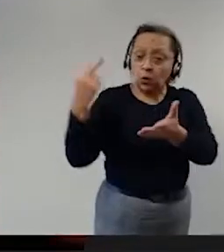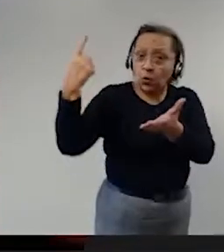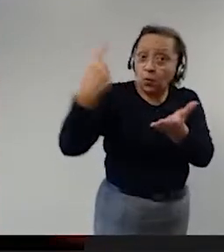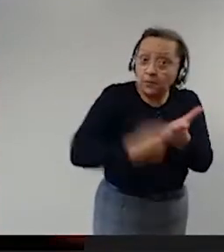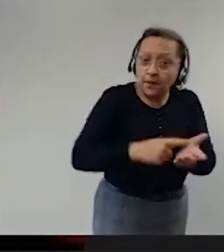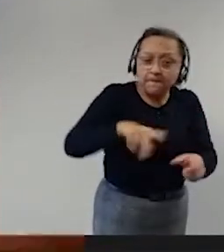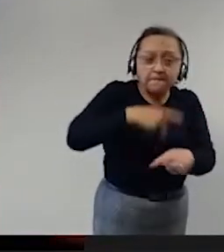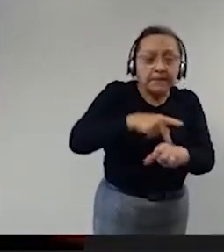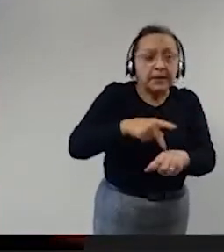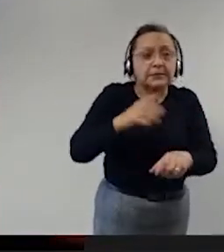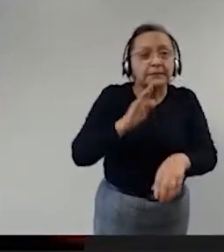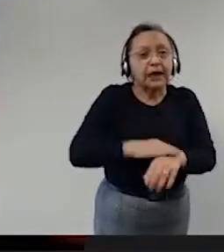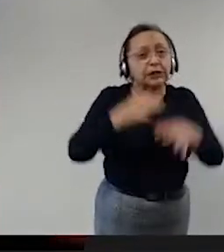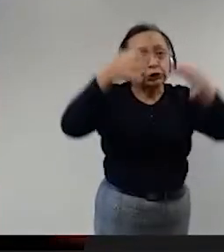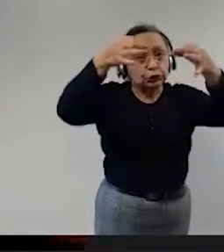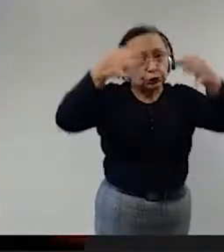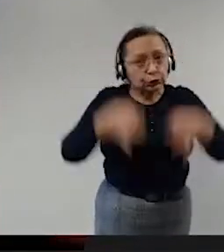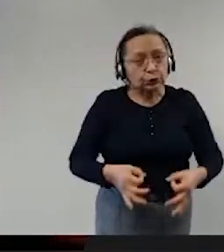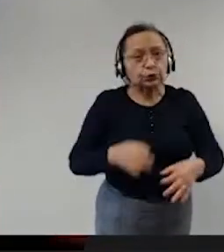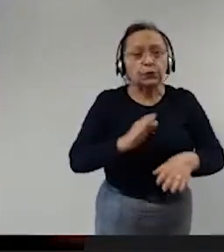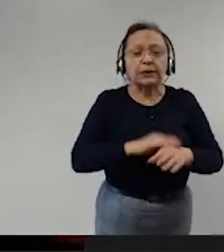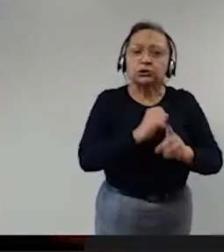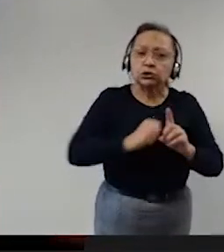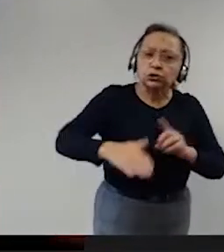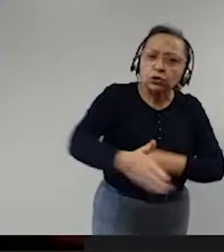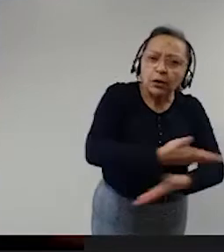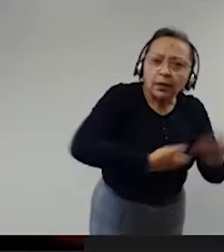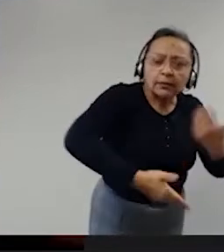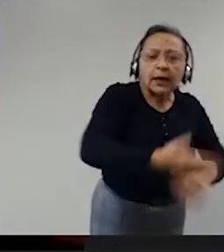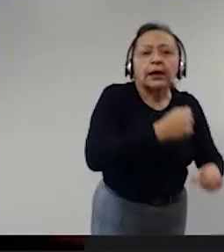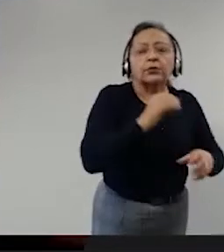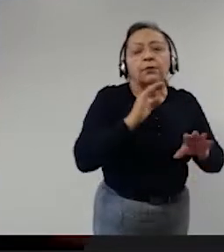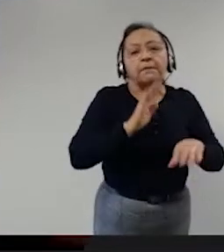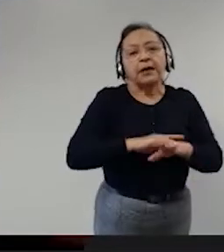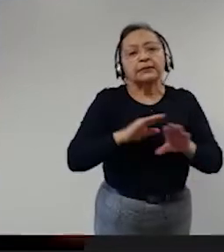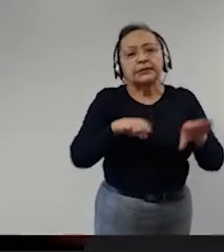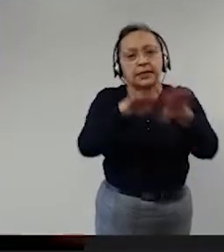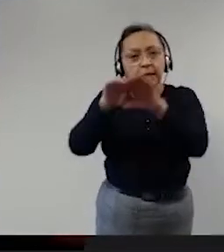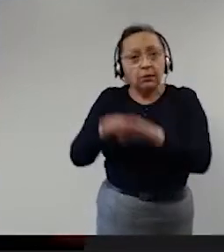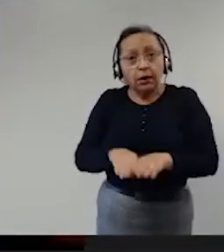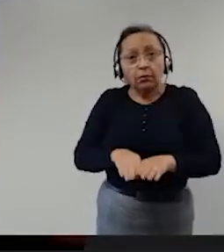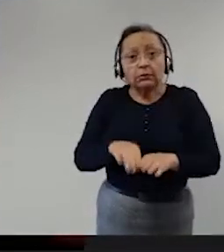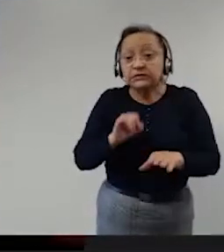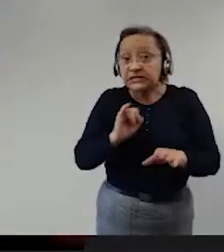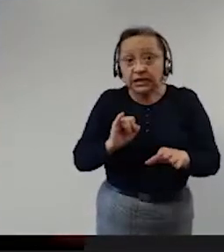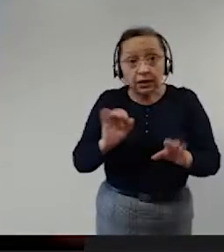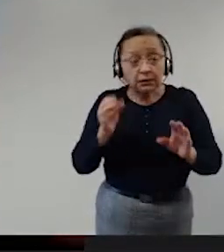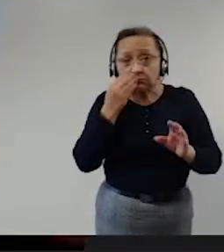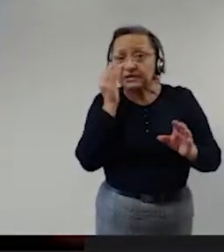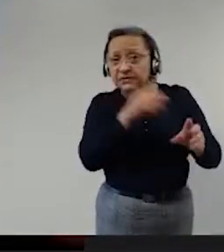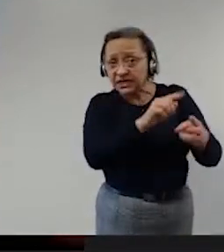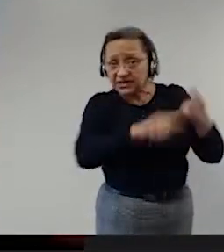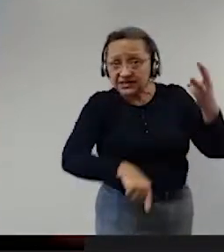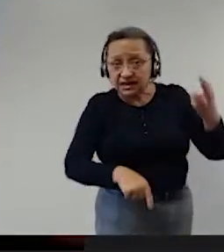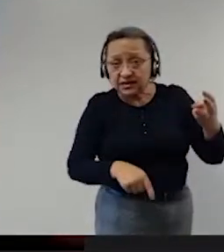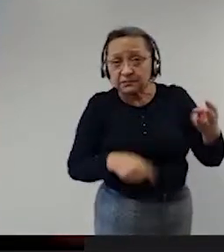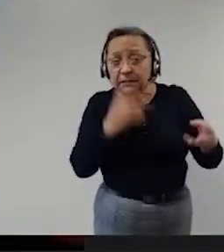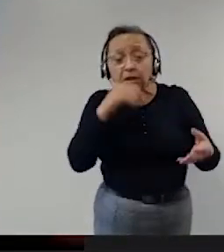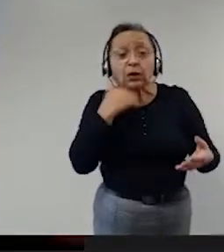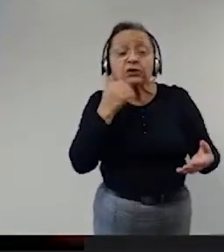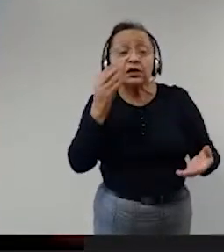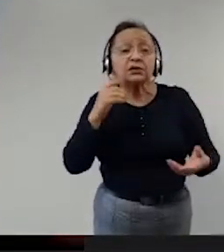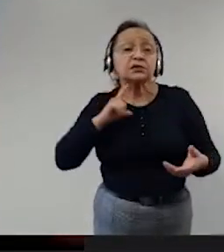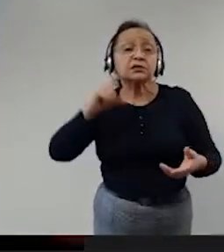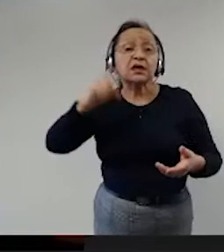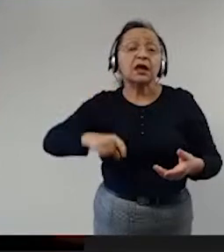de um país mais solidário, de um país mais igual. Senão não vale a pena a advocacia, senão não vale a pena viver, na verdade. A nossa